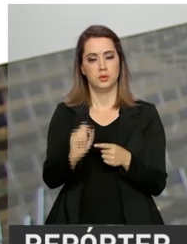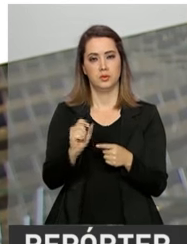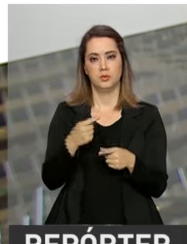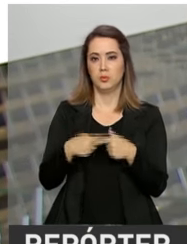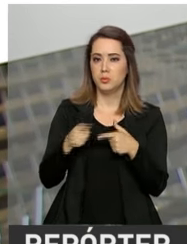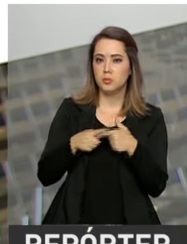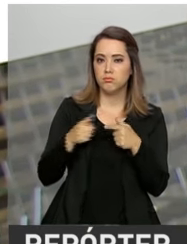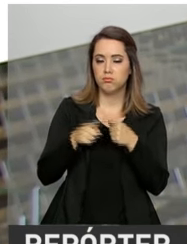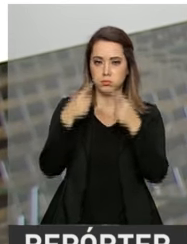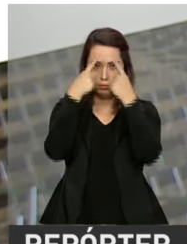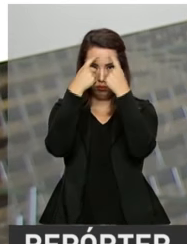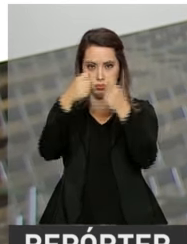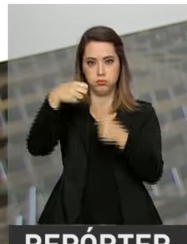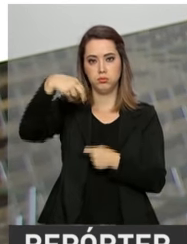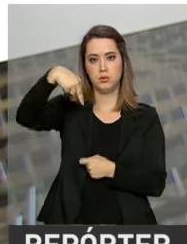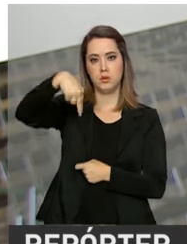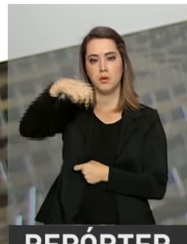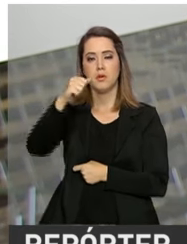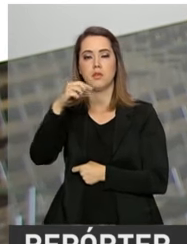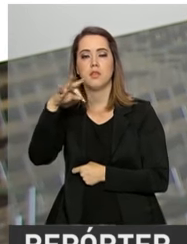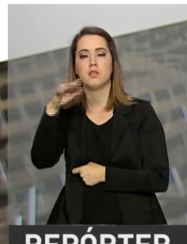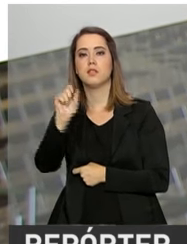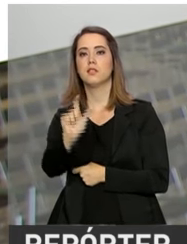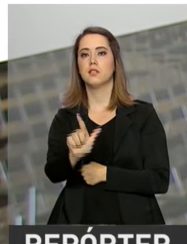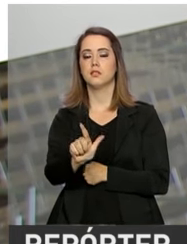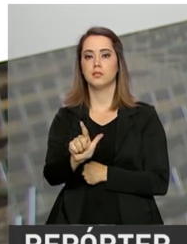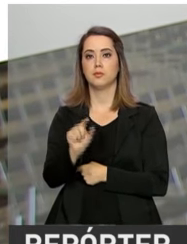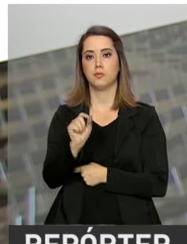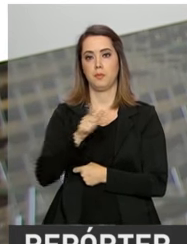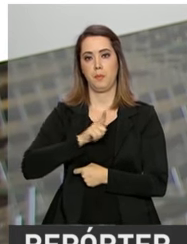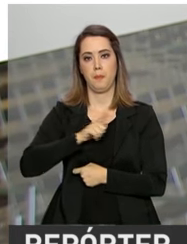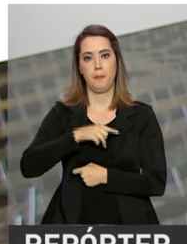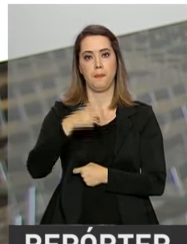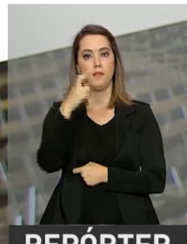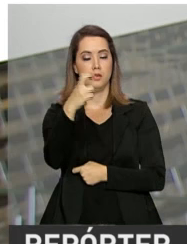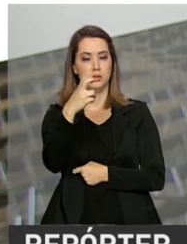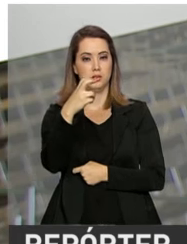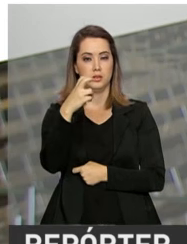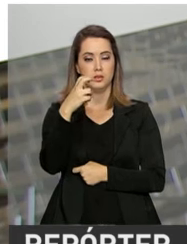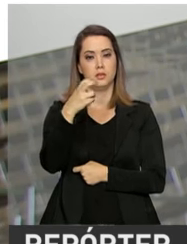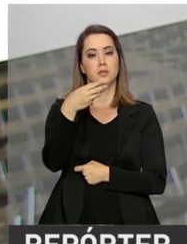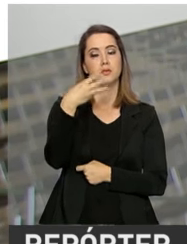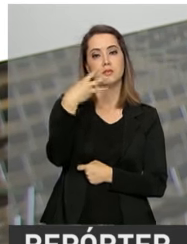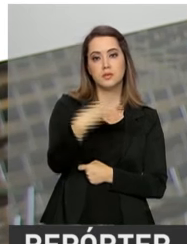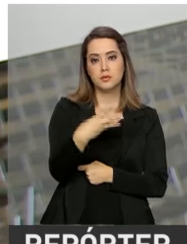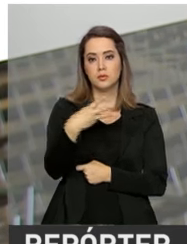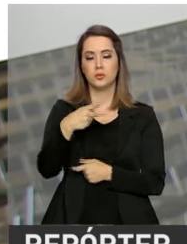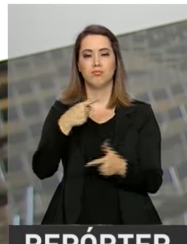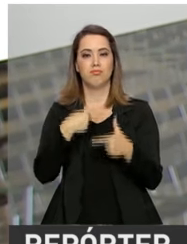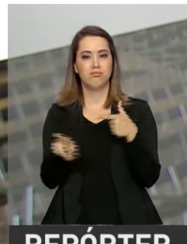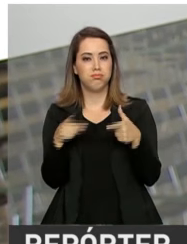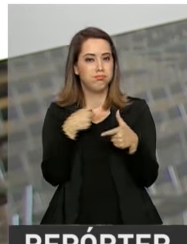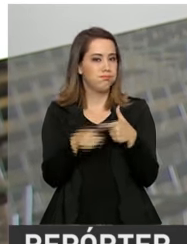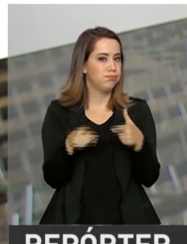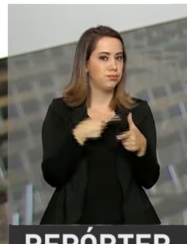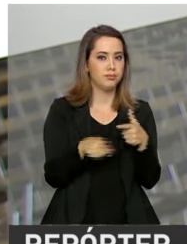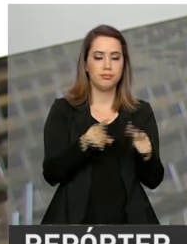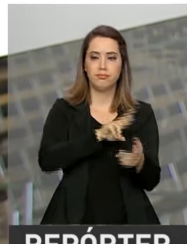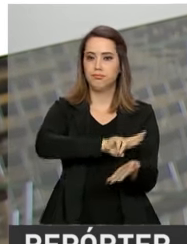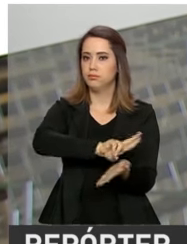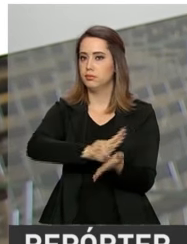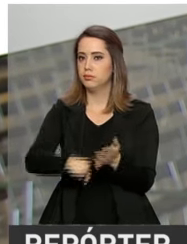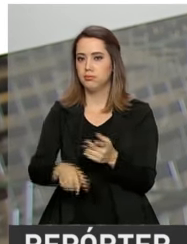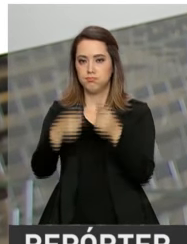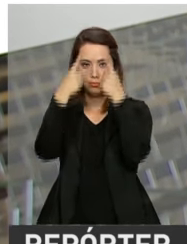capital natal desde a sexta feira foram registradas 53 ocorrências já tá quiçá prédios ea veículos públicos na cidade